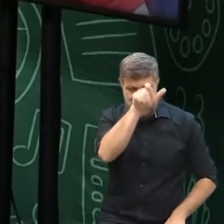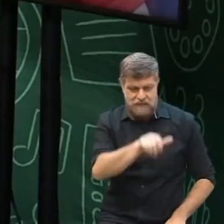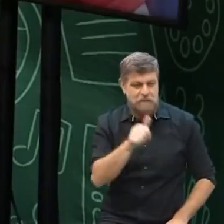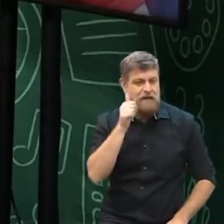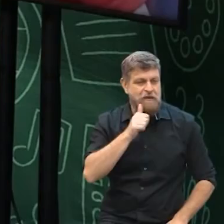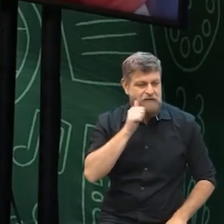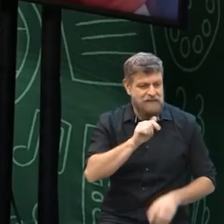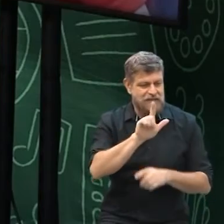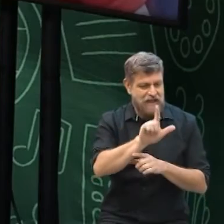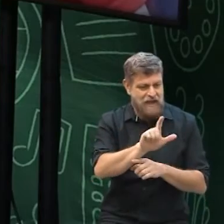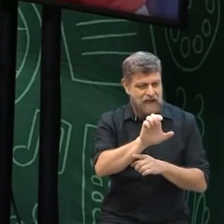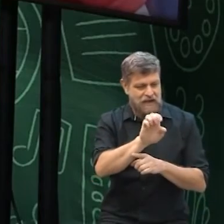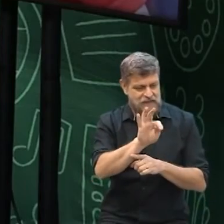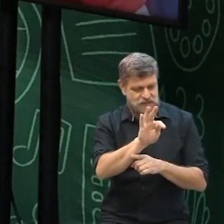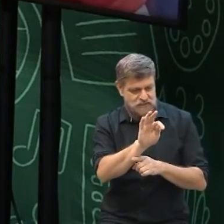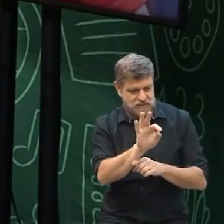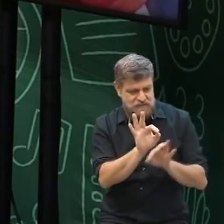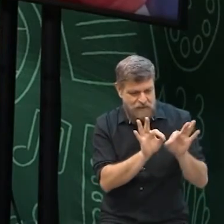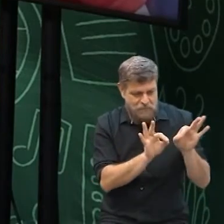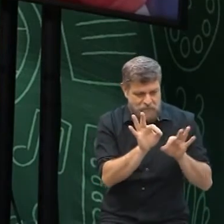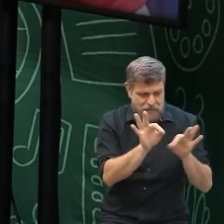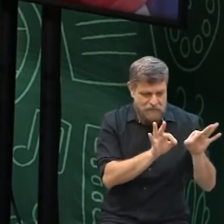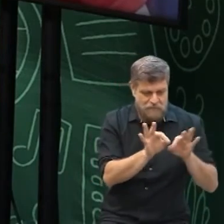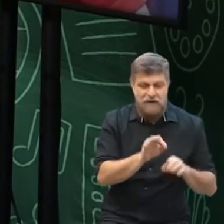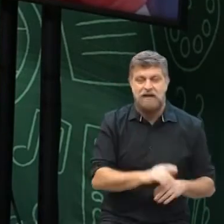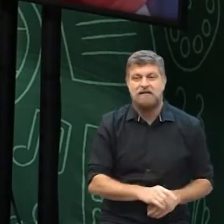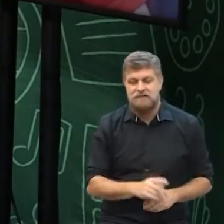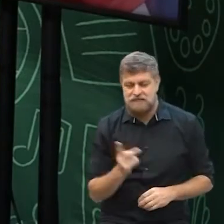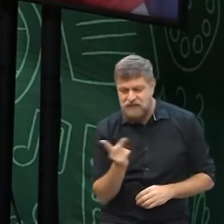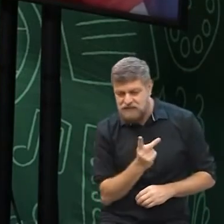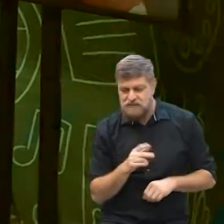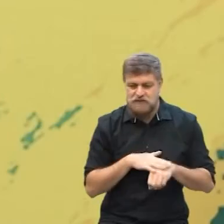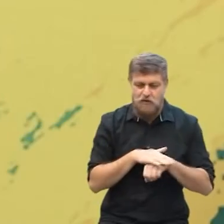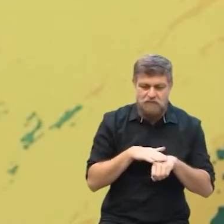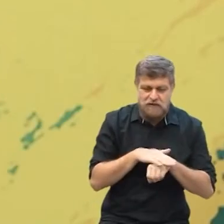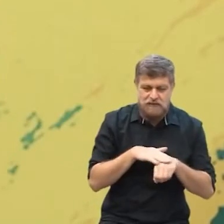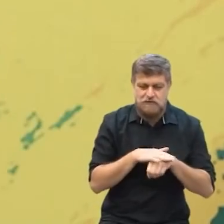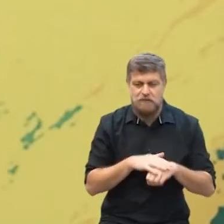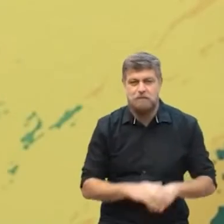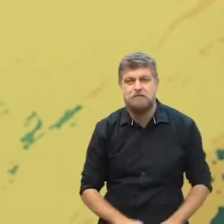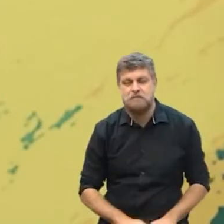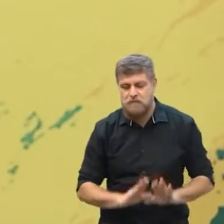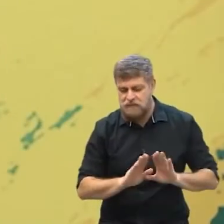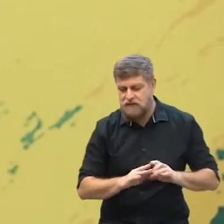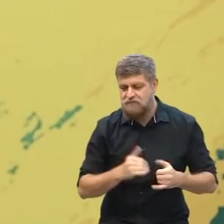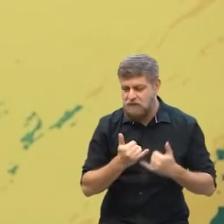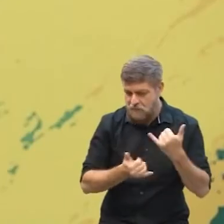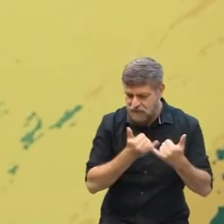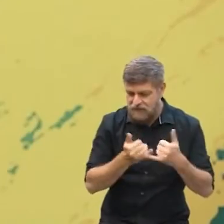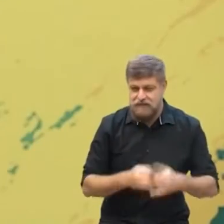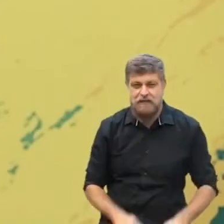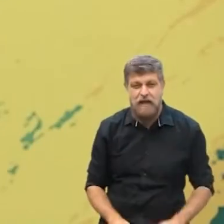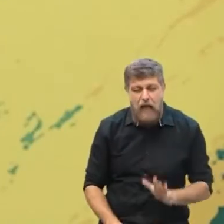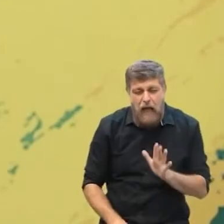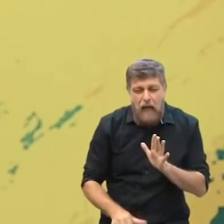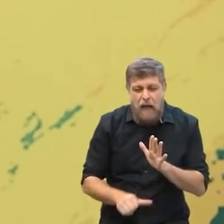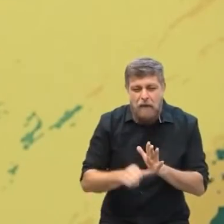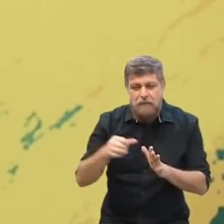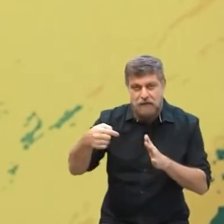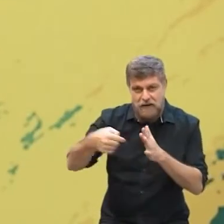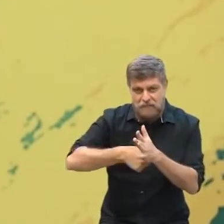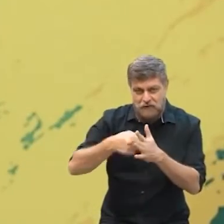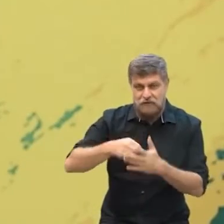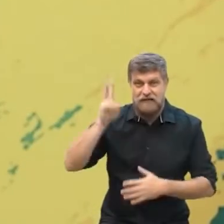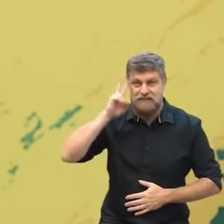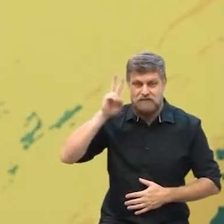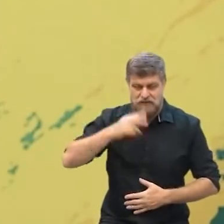dos bastidores, né, Letícia? Com a gente, eu falei brincando, olha, a primeira pergunta de História que